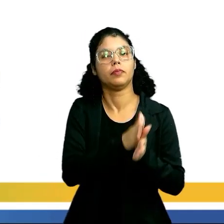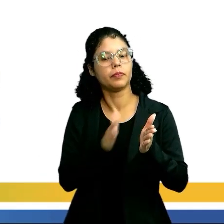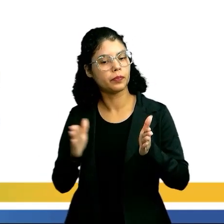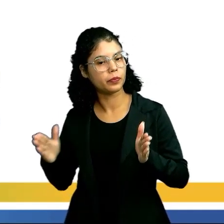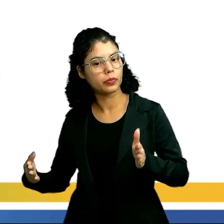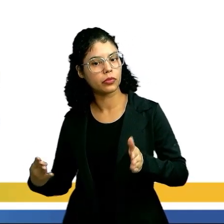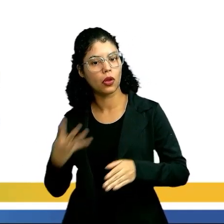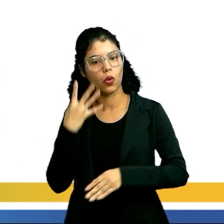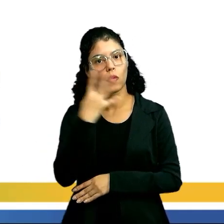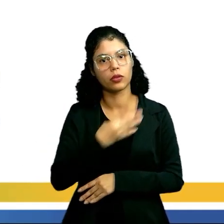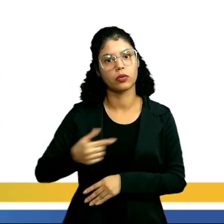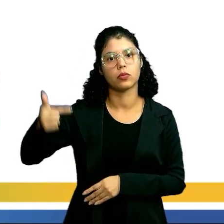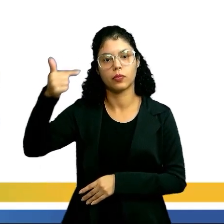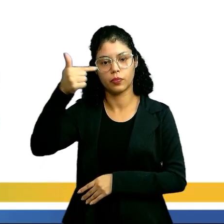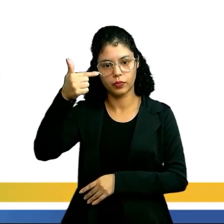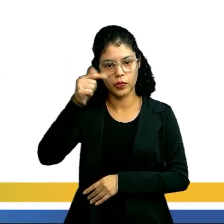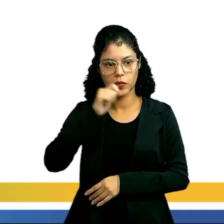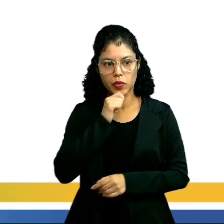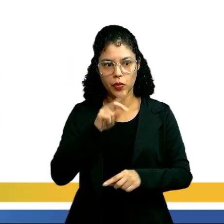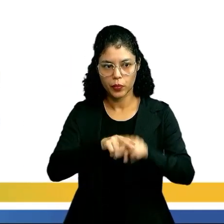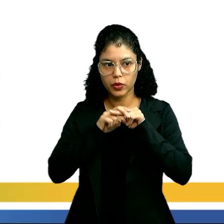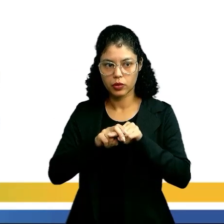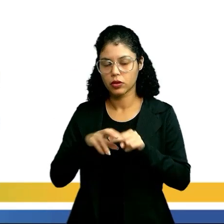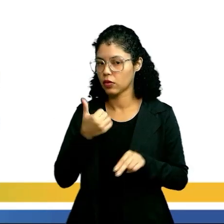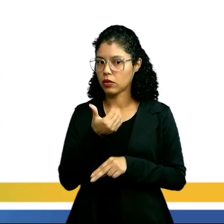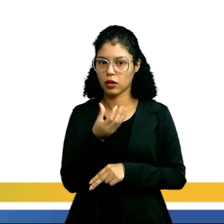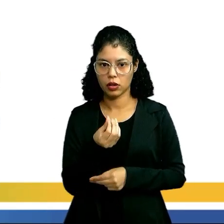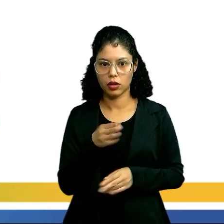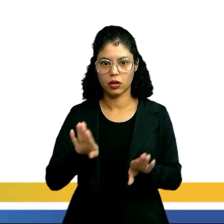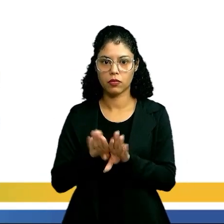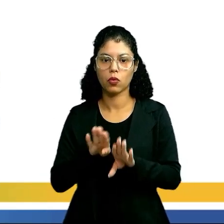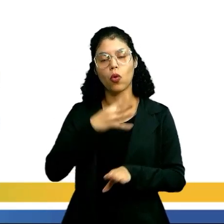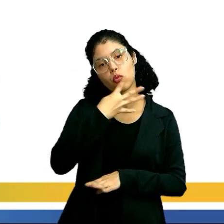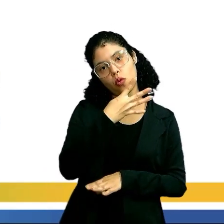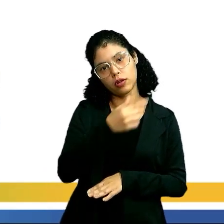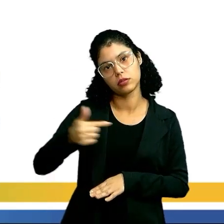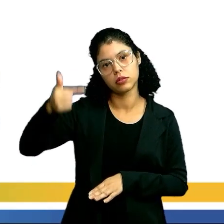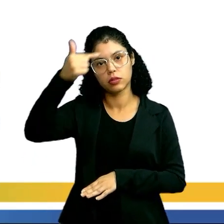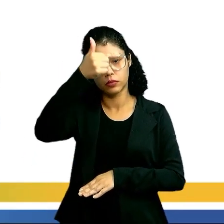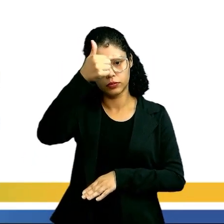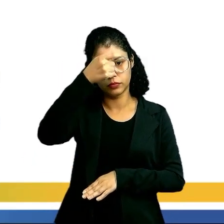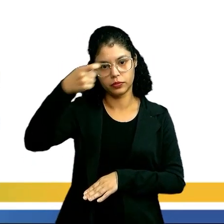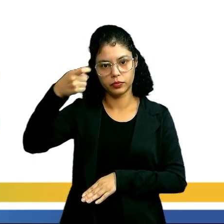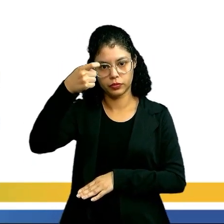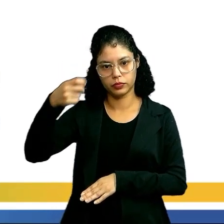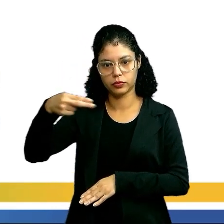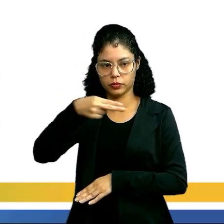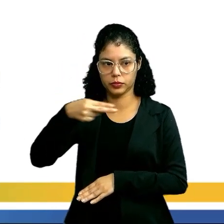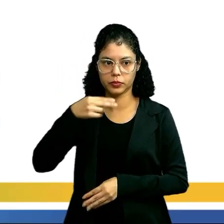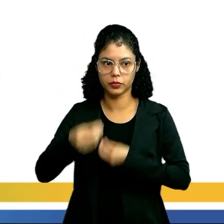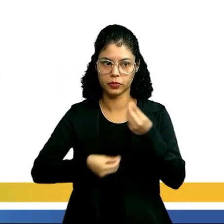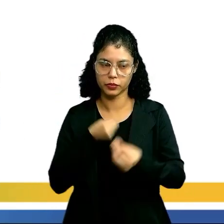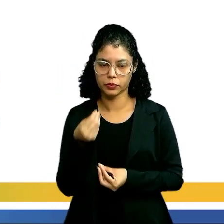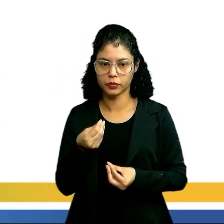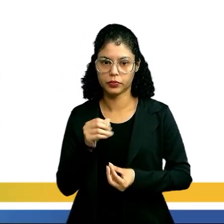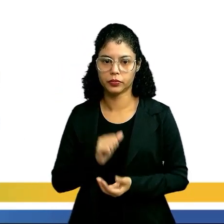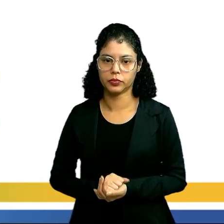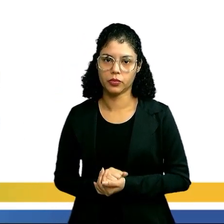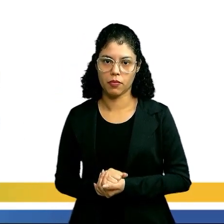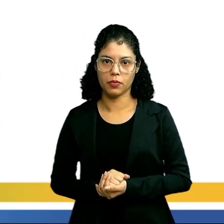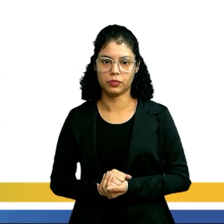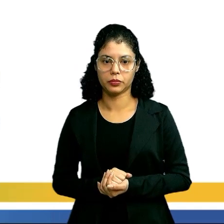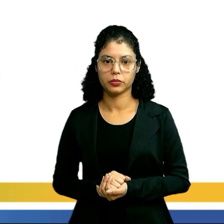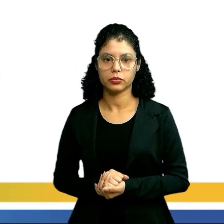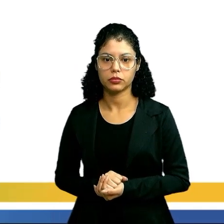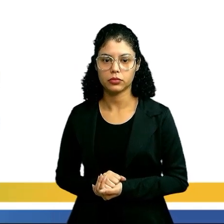como 4 ao quadrado, por isso que não ficou mais 16 elevado a x, ficou 4 elevado ao quadrado. Como tem o x, o